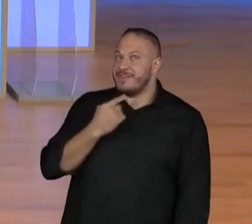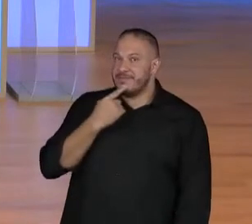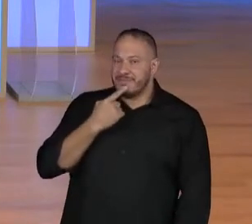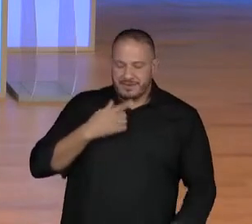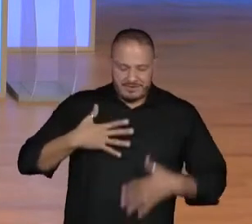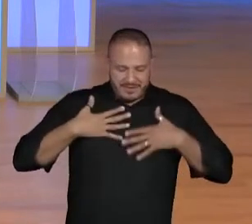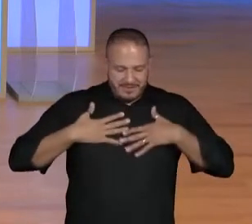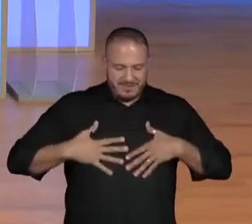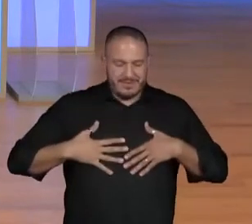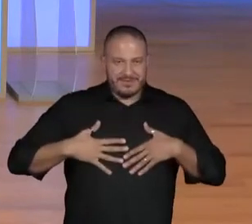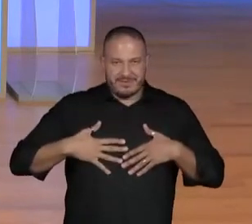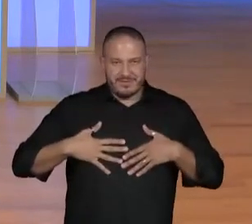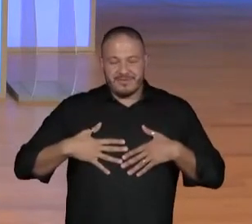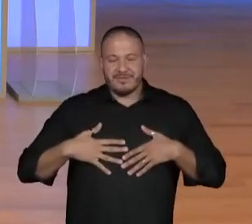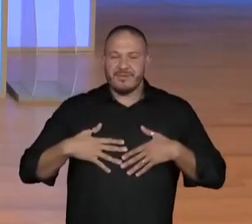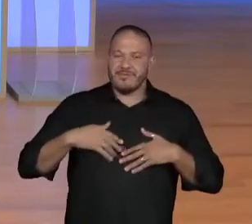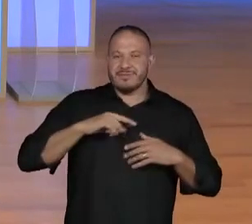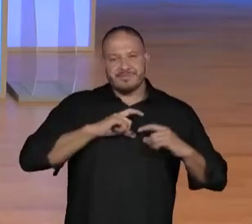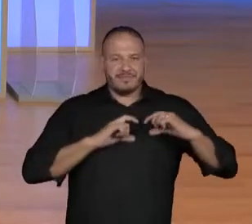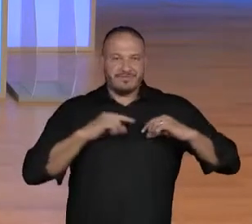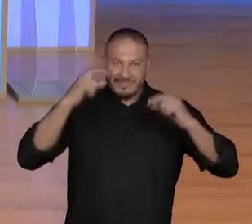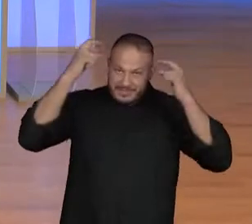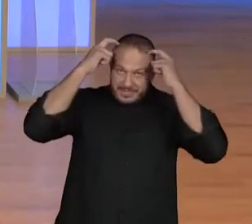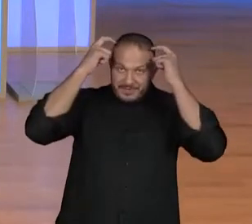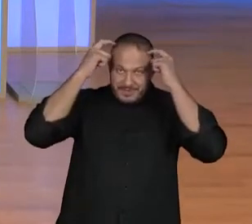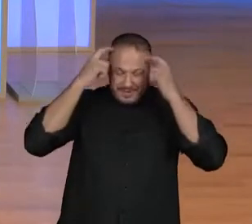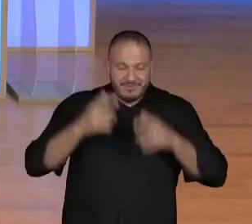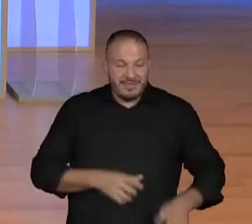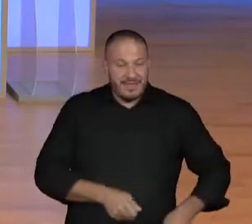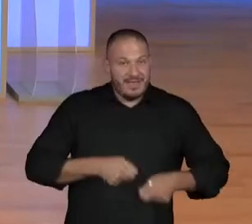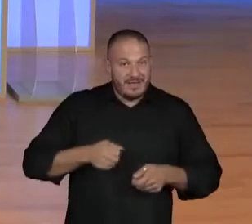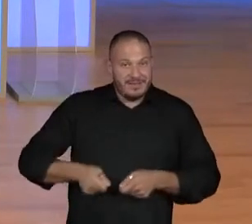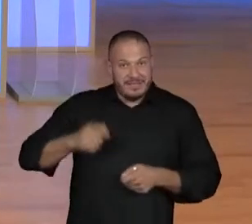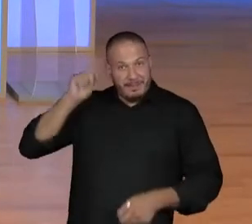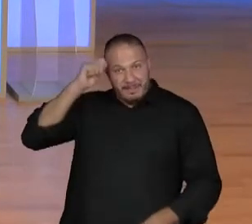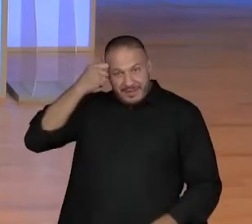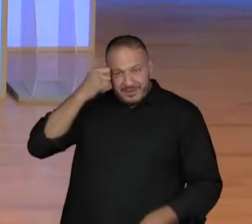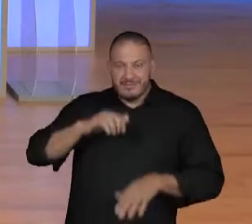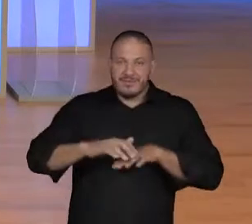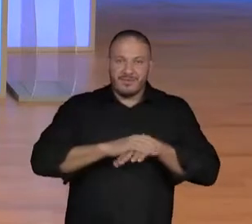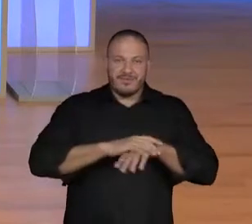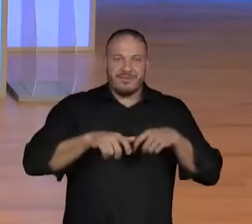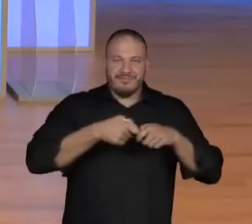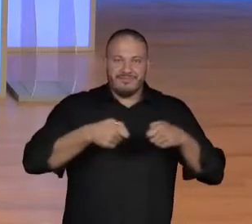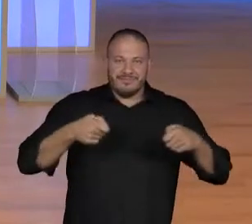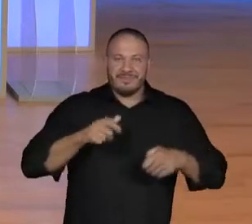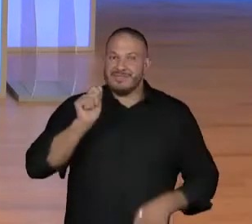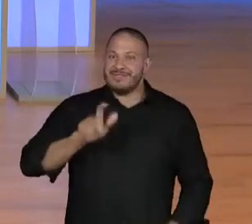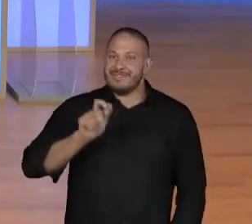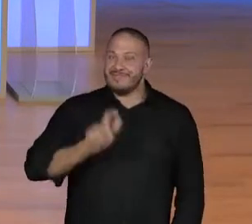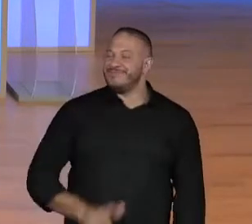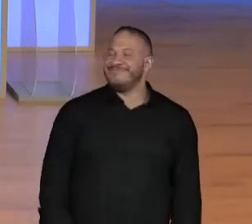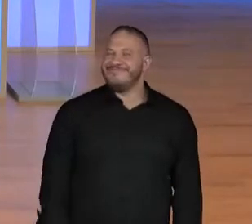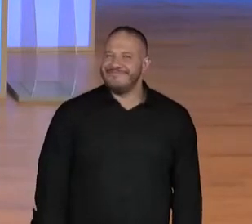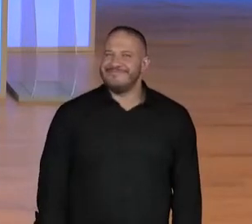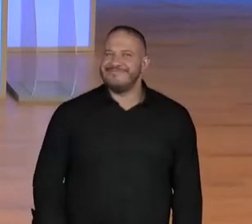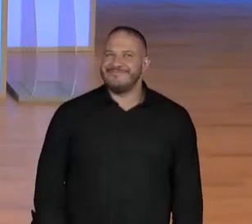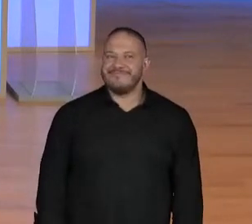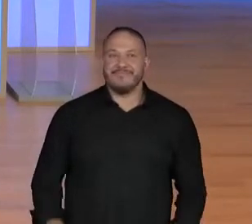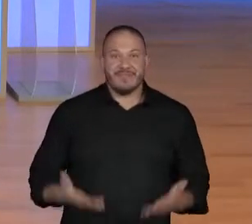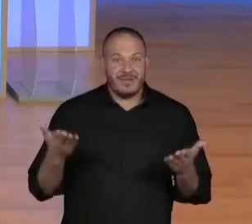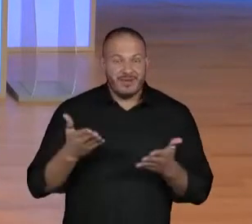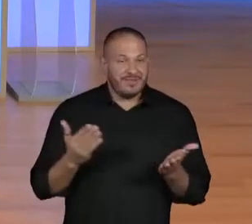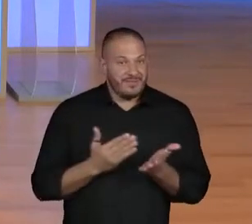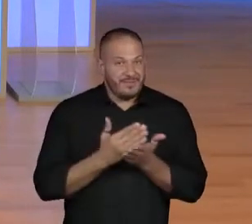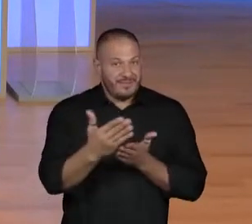camiseta preta com alguns personagens, uma calça preta e um tênis azul. Muito bom. Então, sem mais delongas, vamos